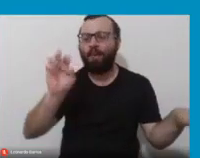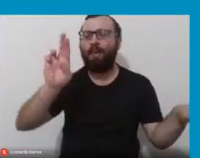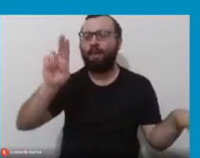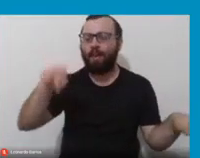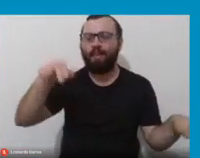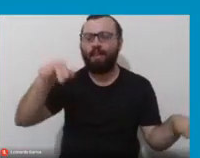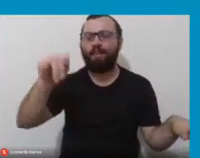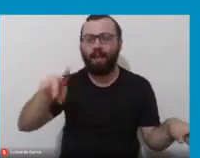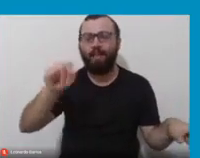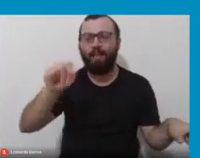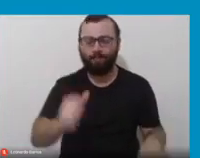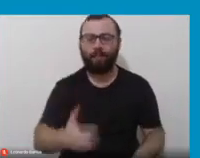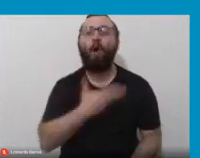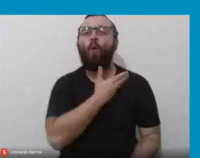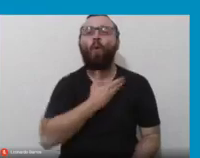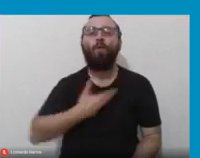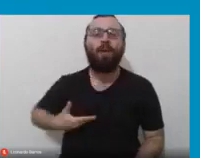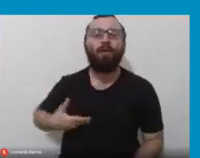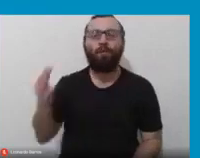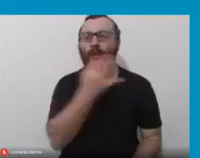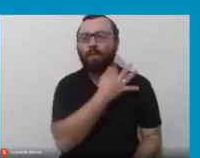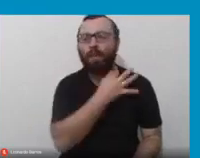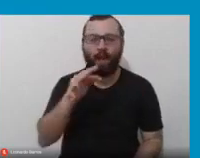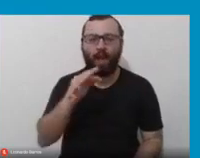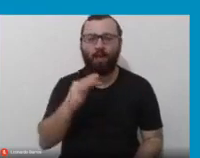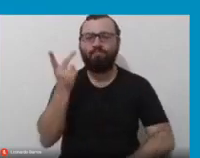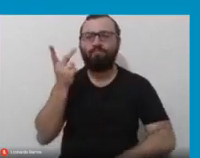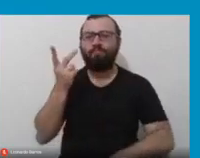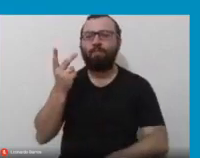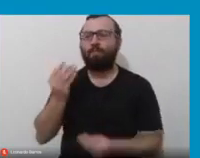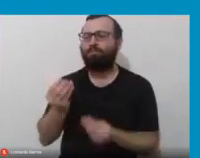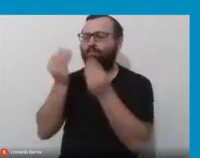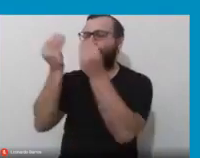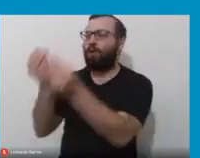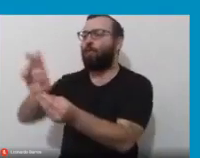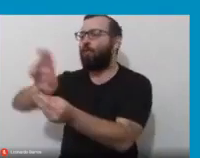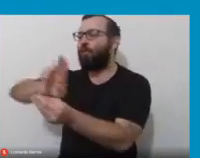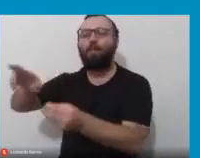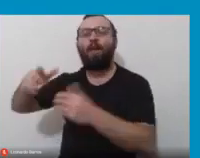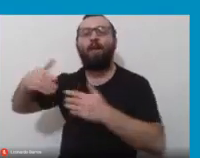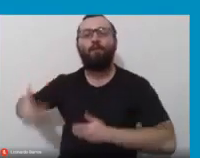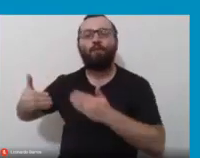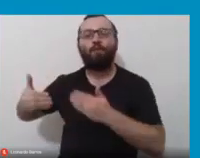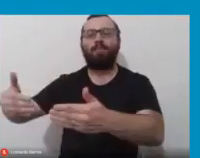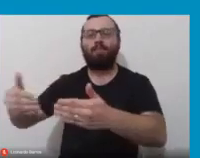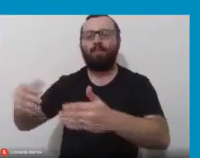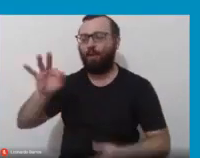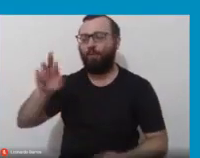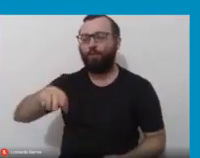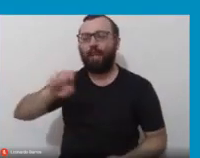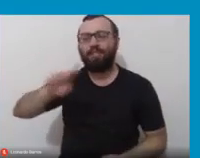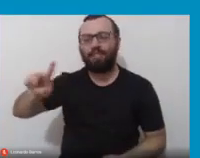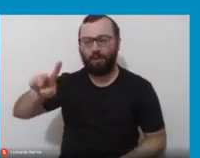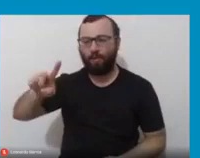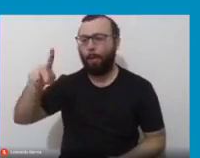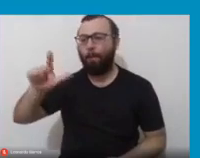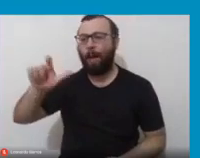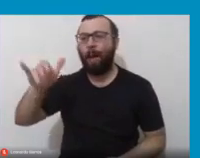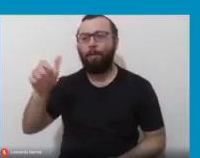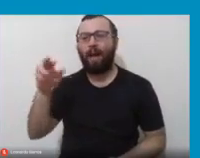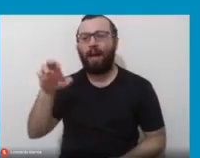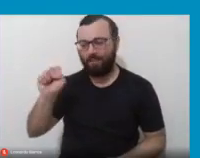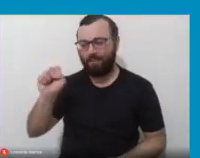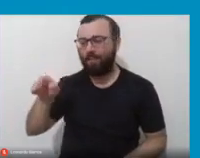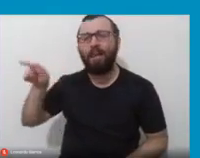o seguinte: o governo federal nomeou como presidente da Fundação Cultural Palmares Sérgio Camargo, que classificou o